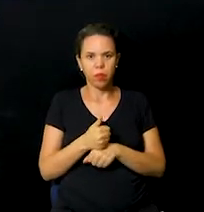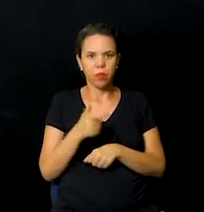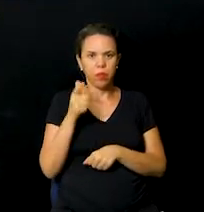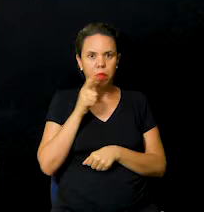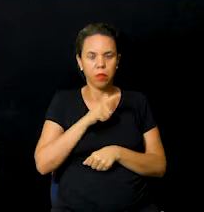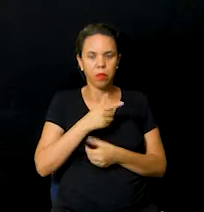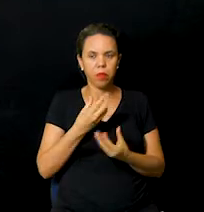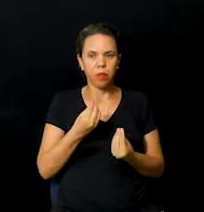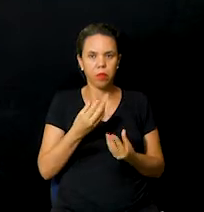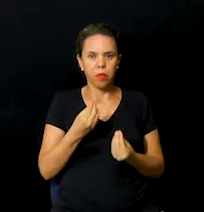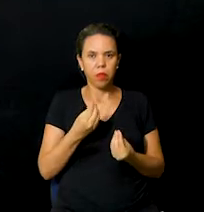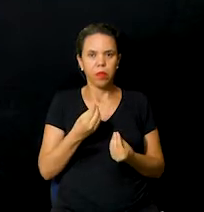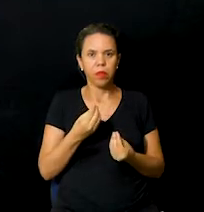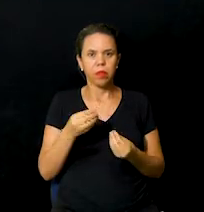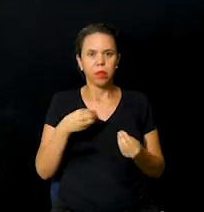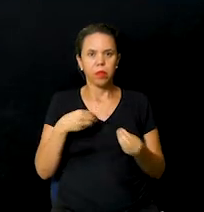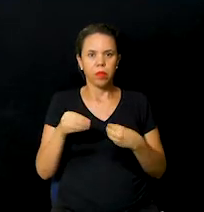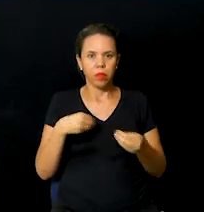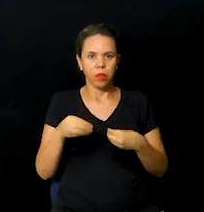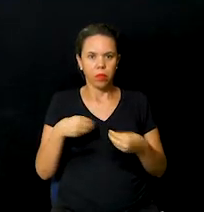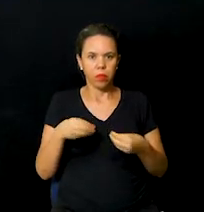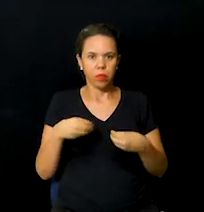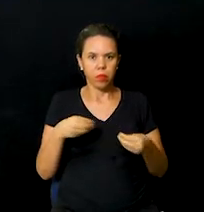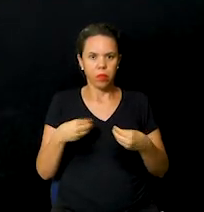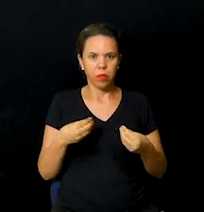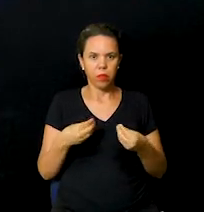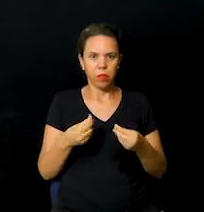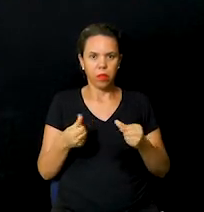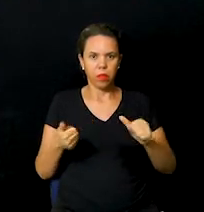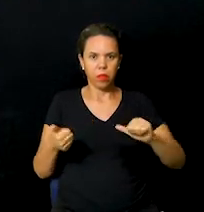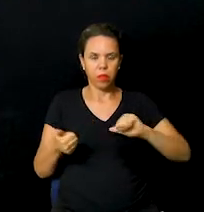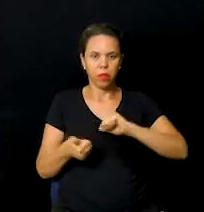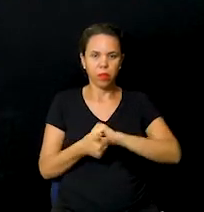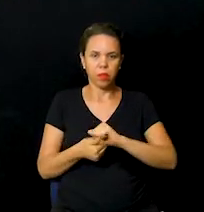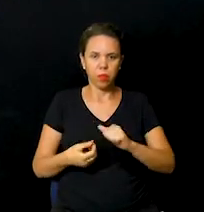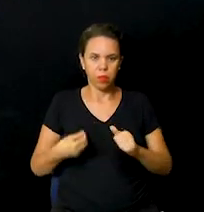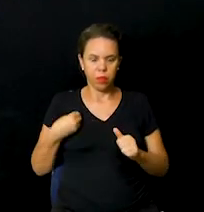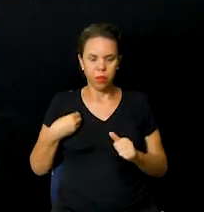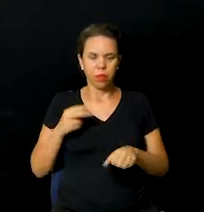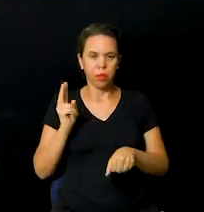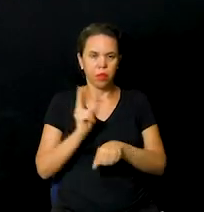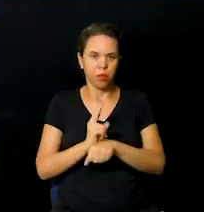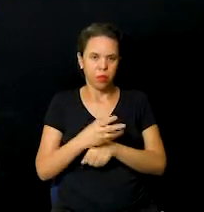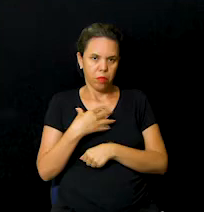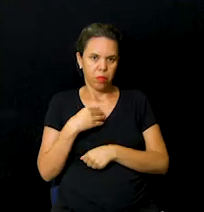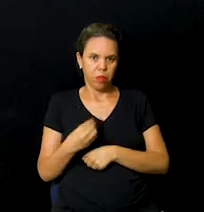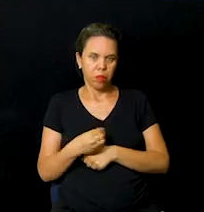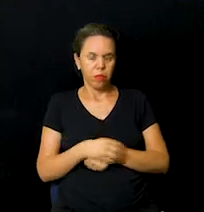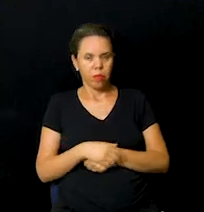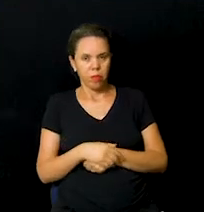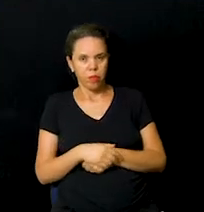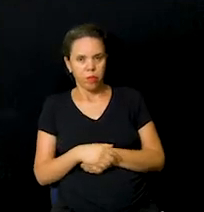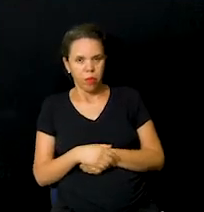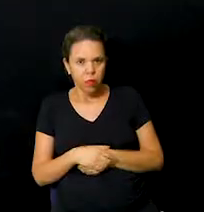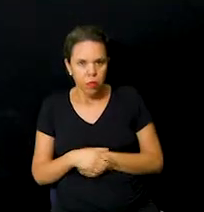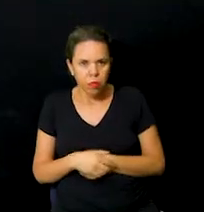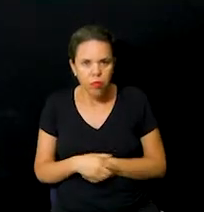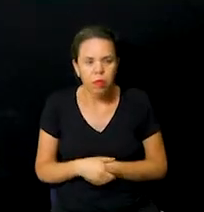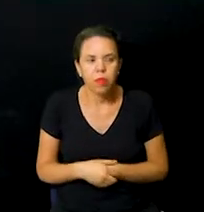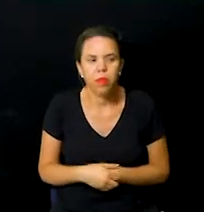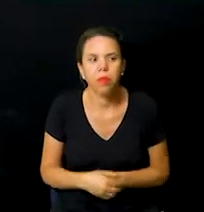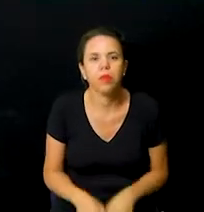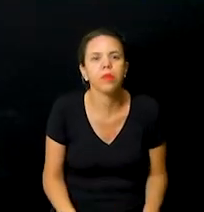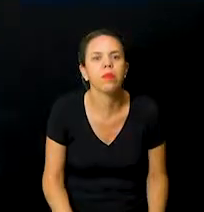eu consegui bastante flexibilidade e também qualidade de vida para poder cuidar dele. Para quem está